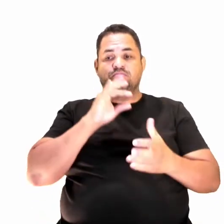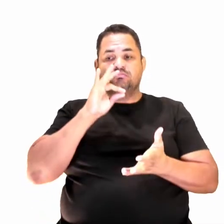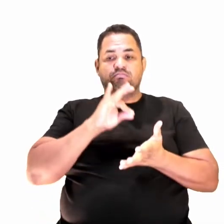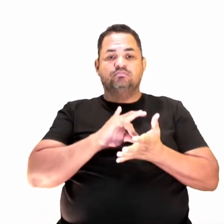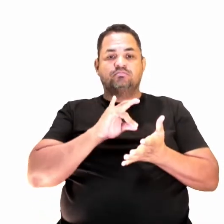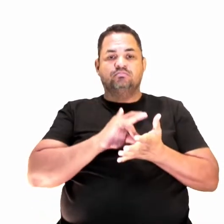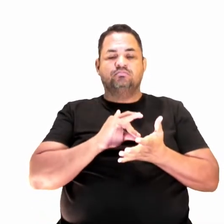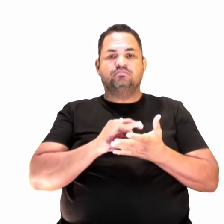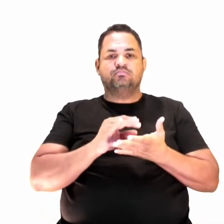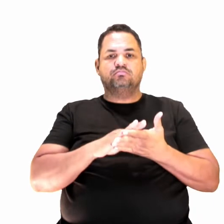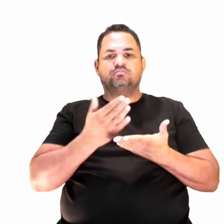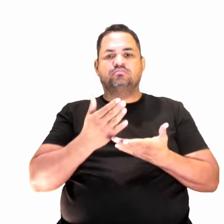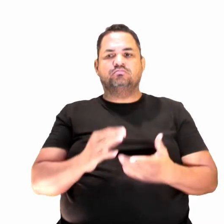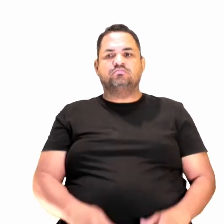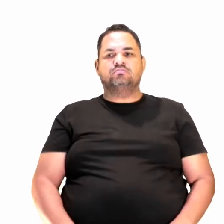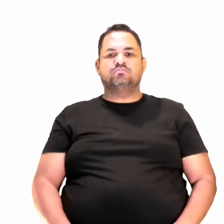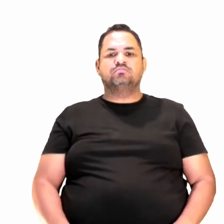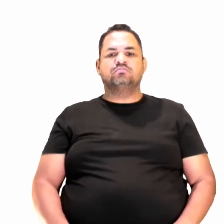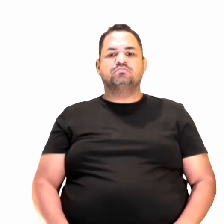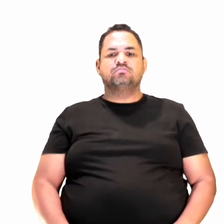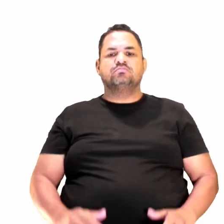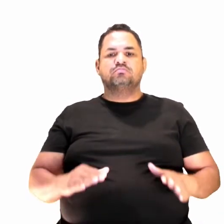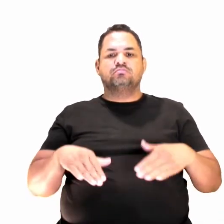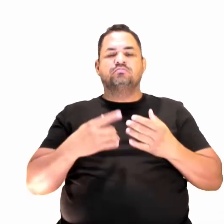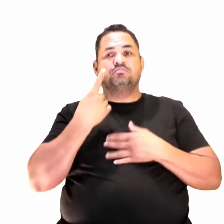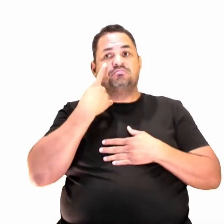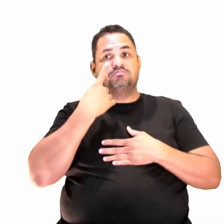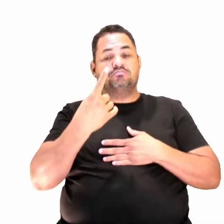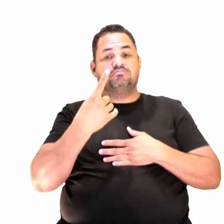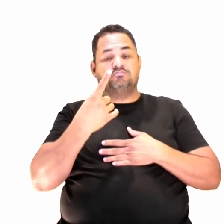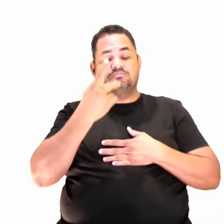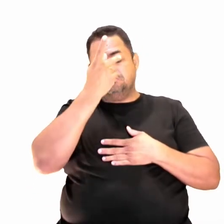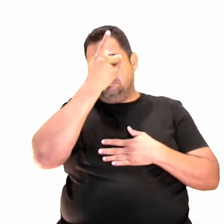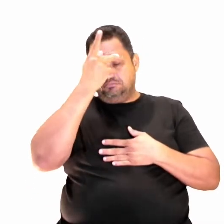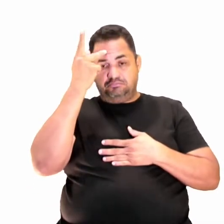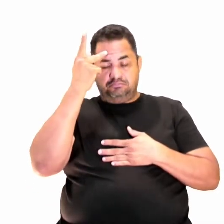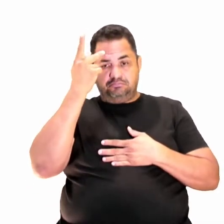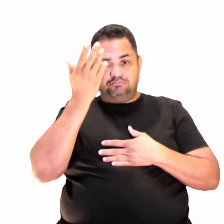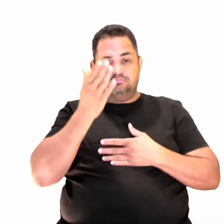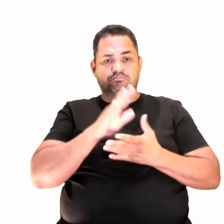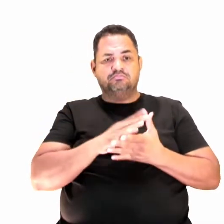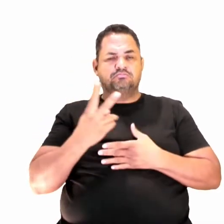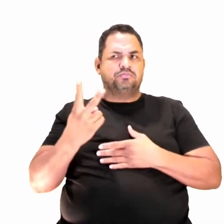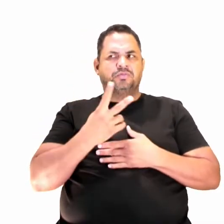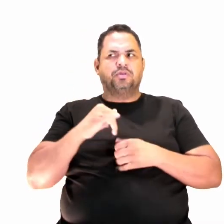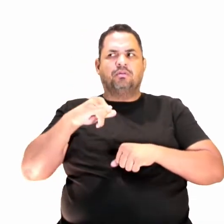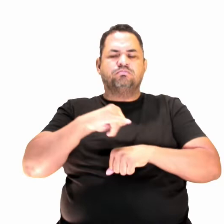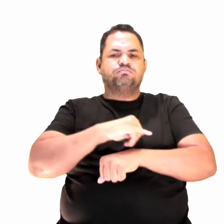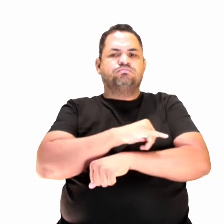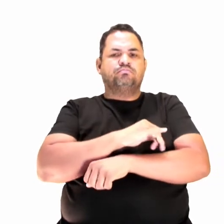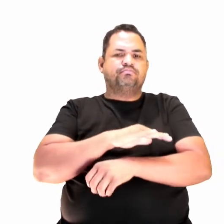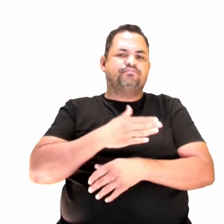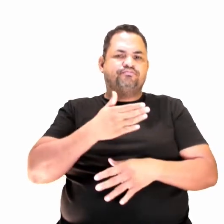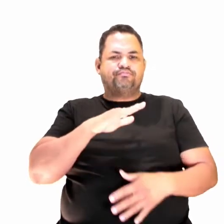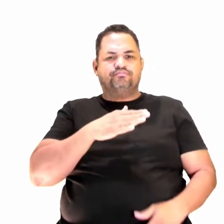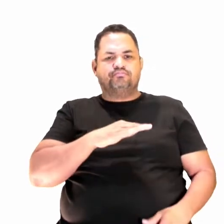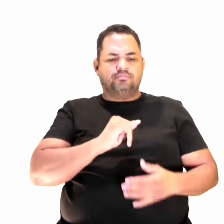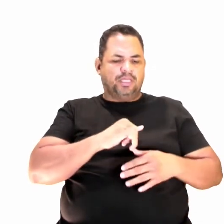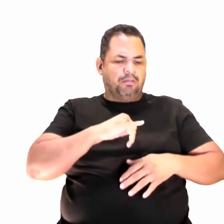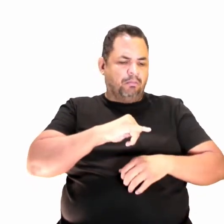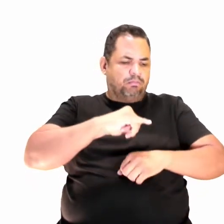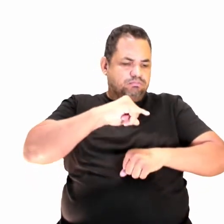enfim, também não tenho certeza. Olha aí, os adjetivos utilizados para descrever pessoas são relacionados à